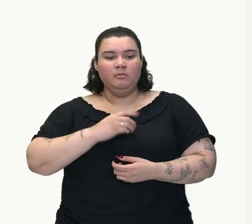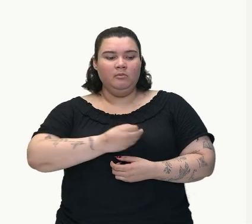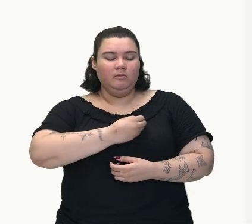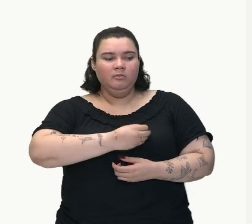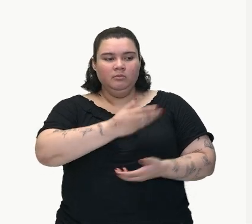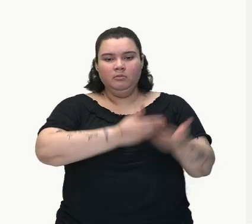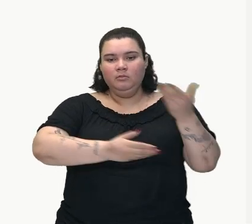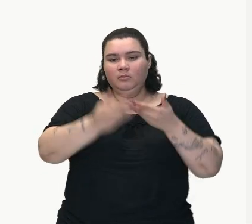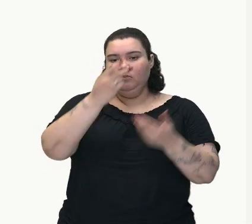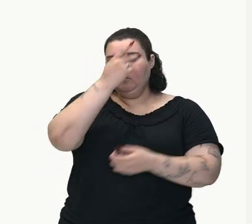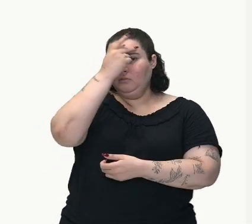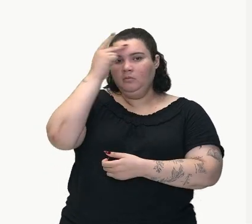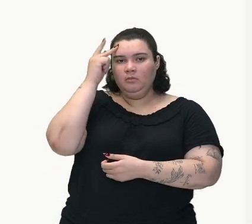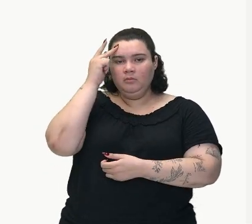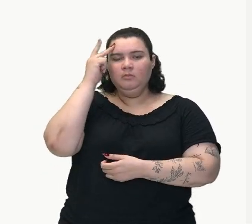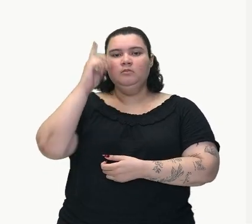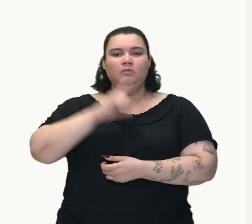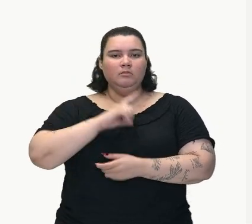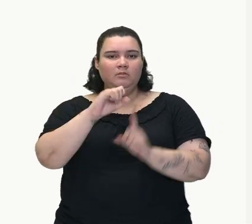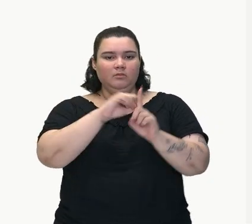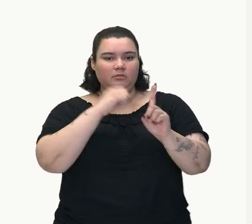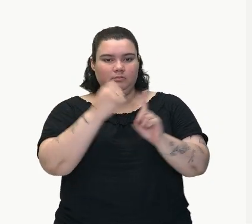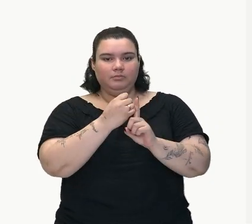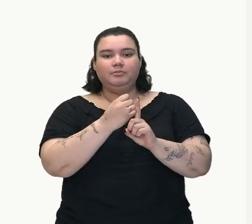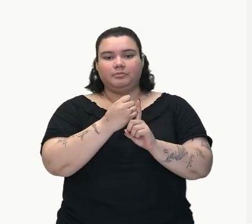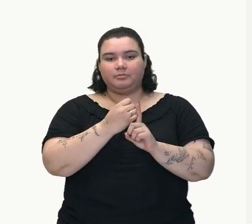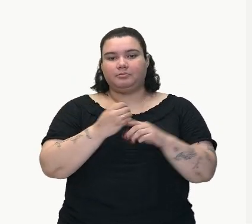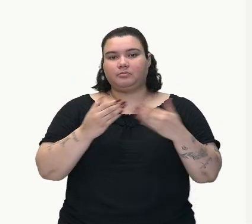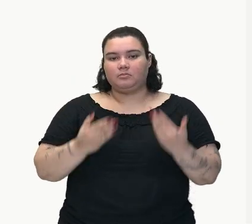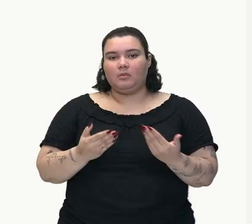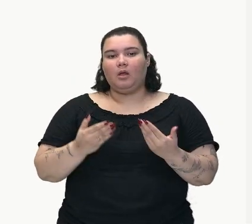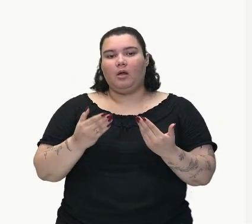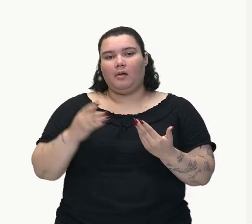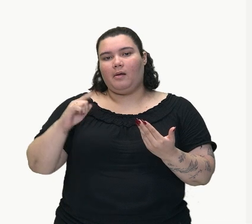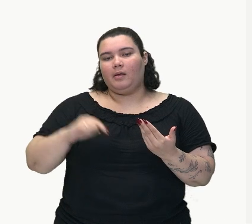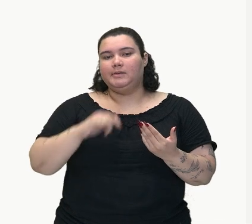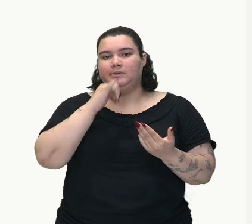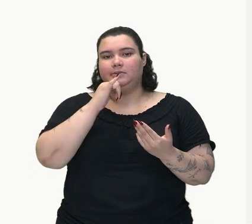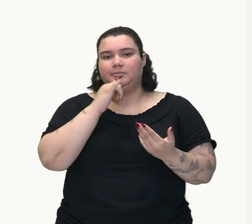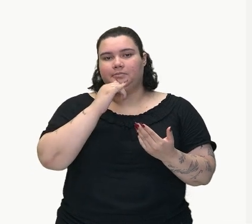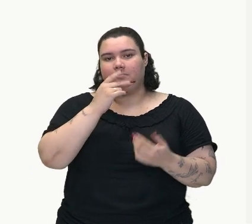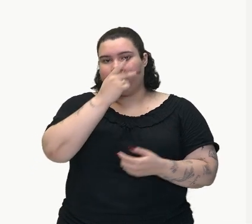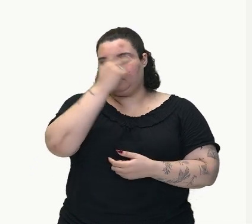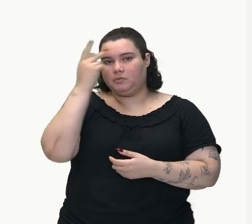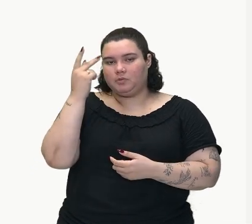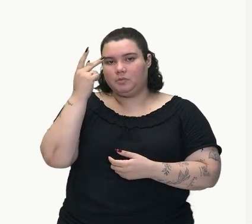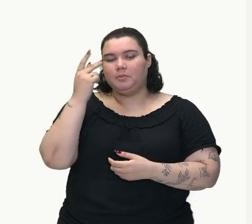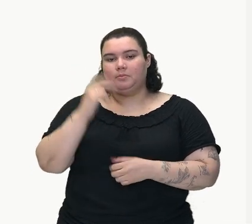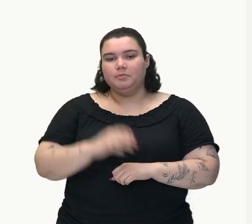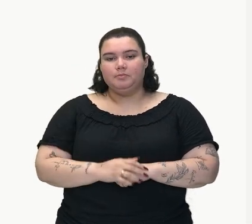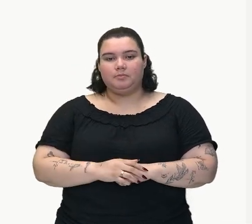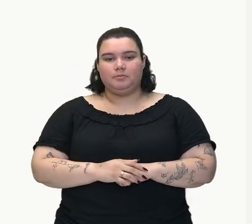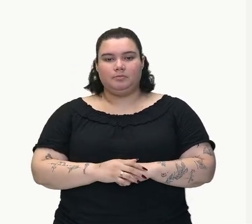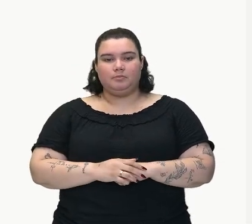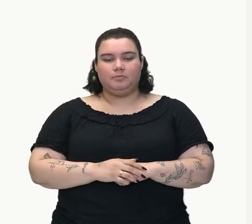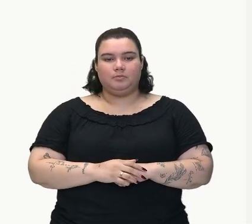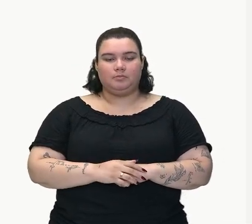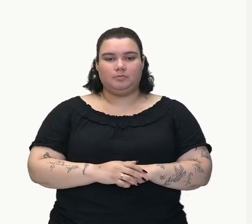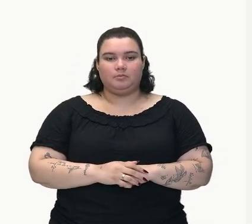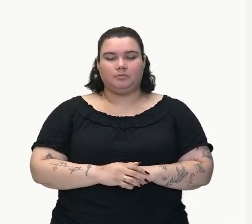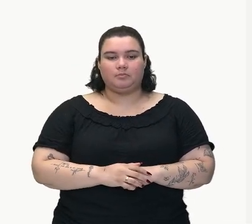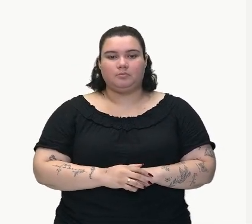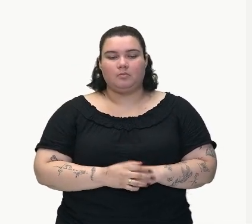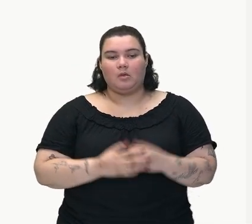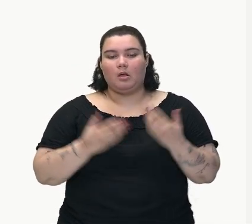até entre feras. Então, morando entre feras, pode ser uma fera também. E olha só,